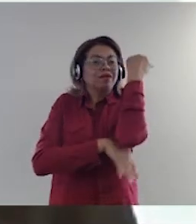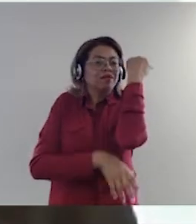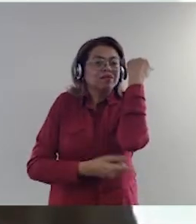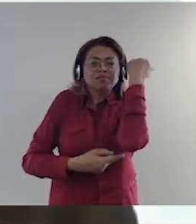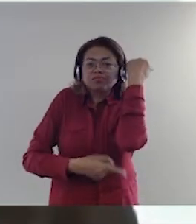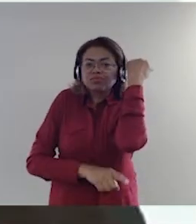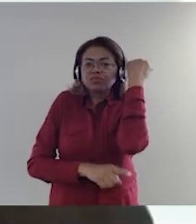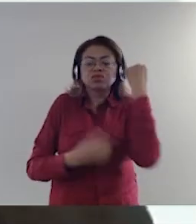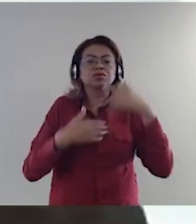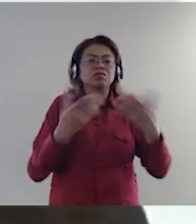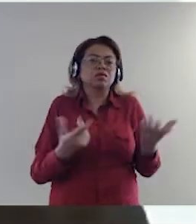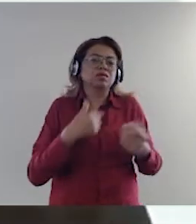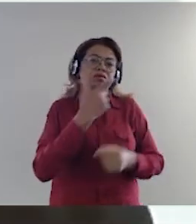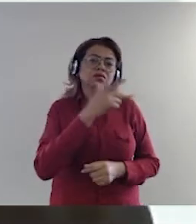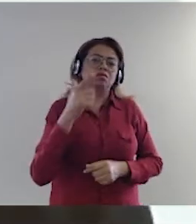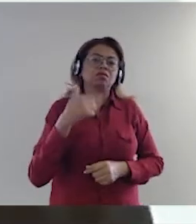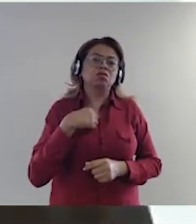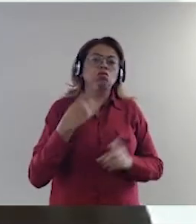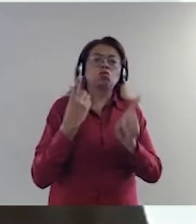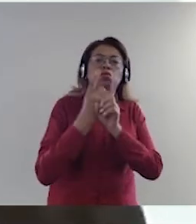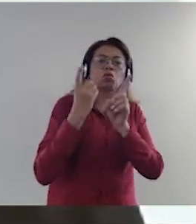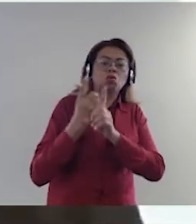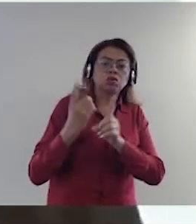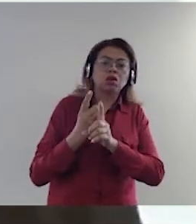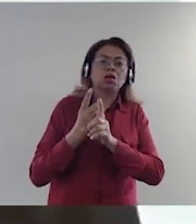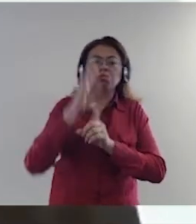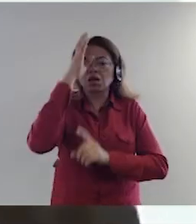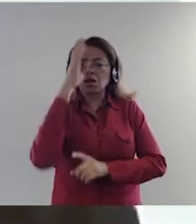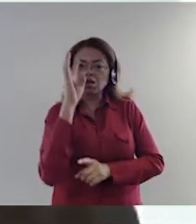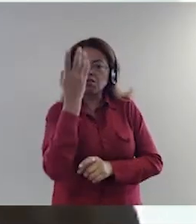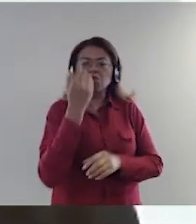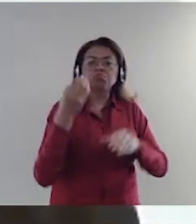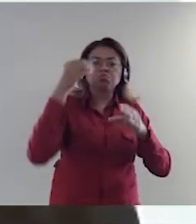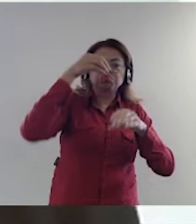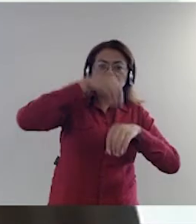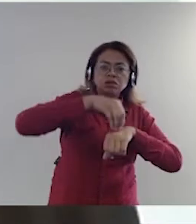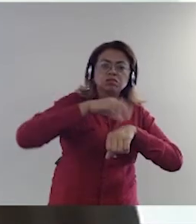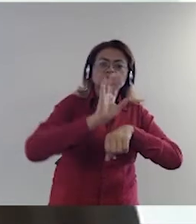solução, por exemplo, na Constituição, né, como muitas pessoas propõem.